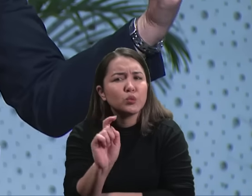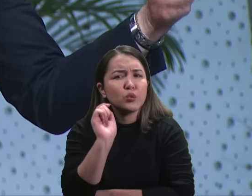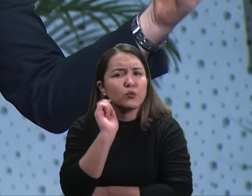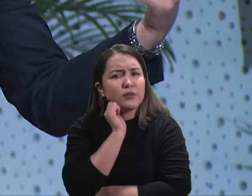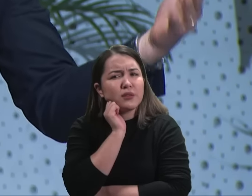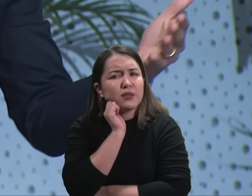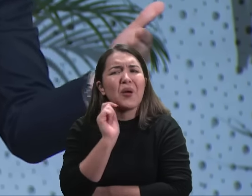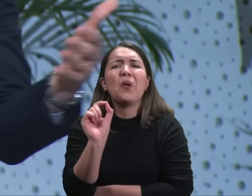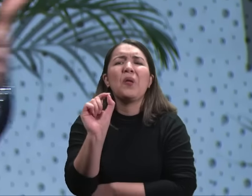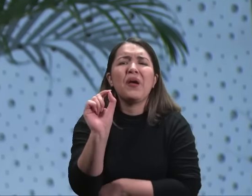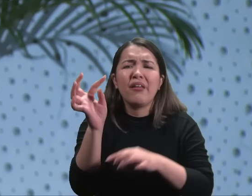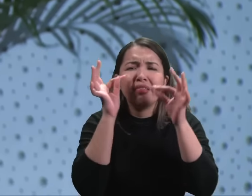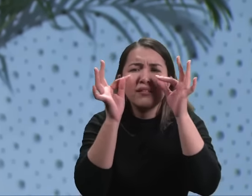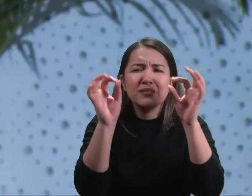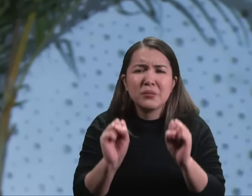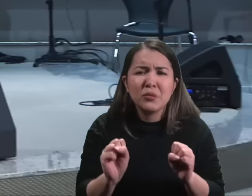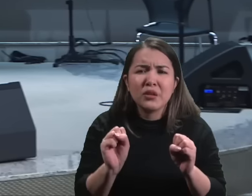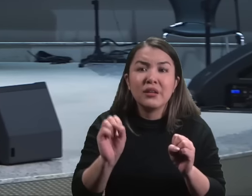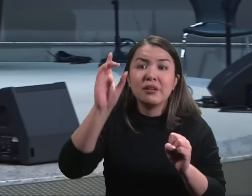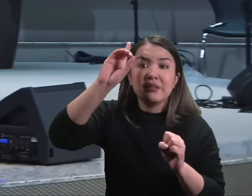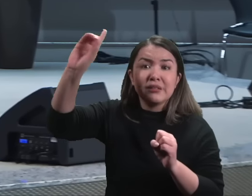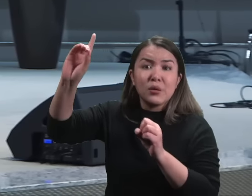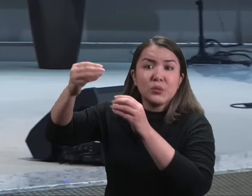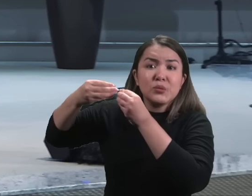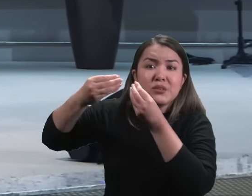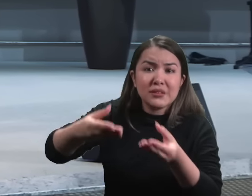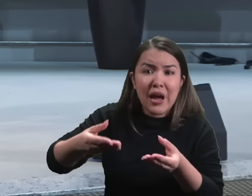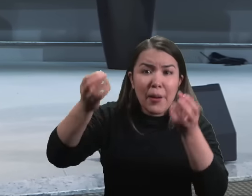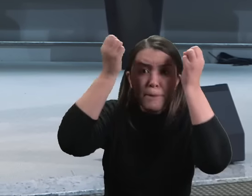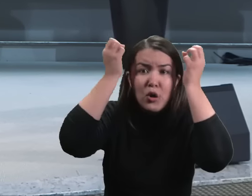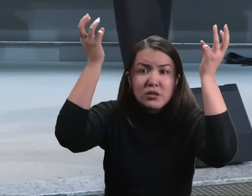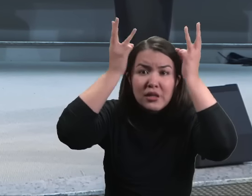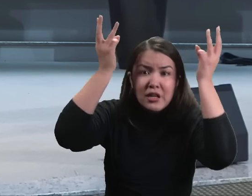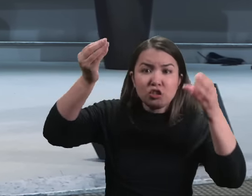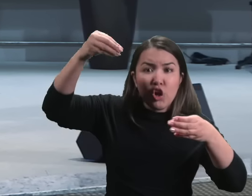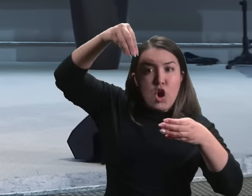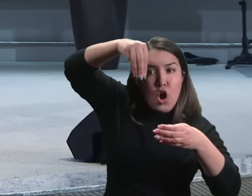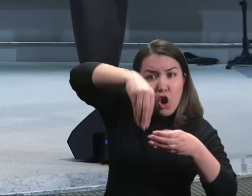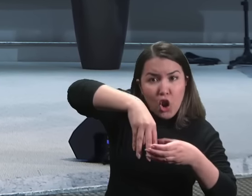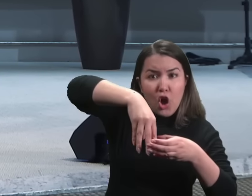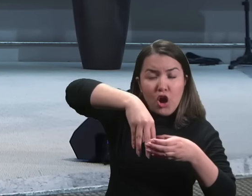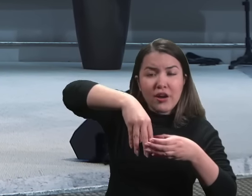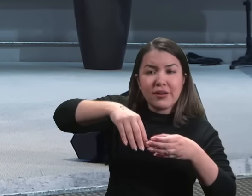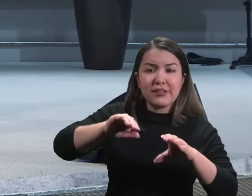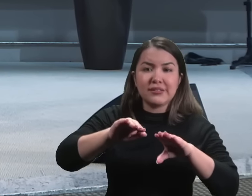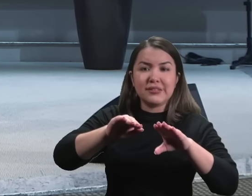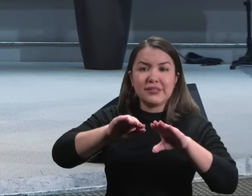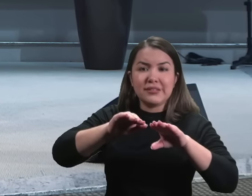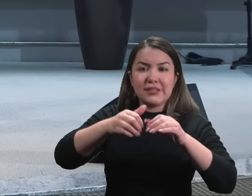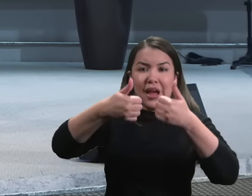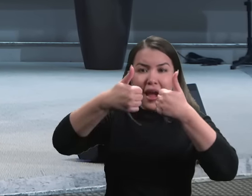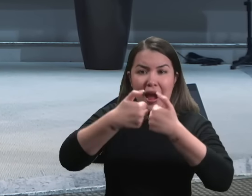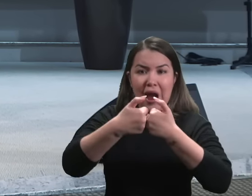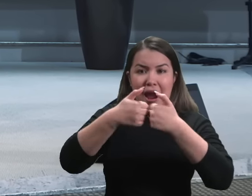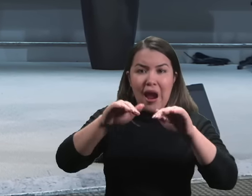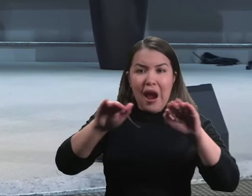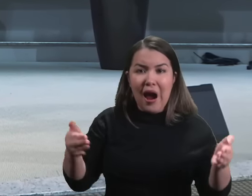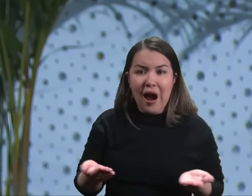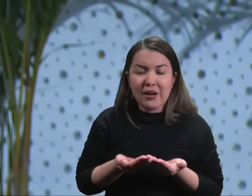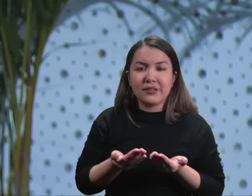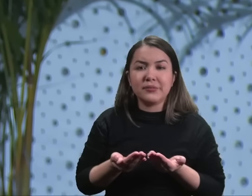testemunho é esse que Deus daria para que Moisés colocasse dentro da arca Versículo 17